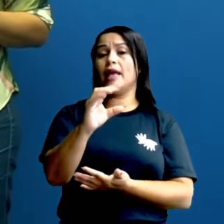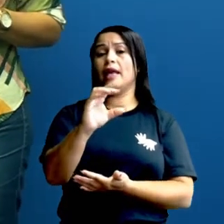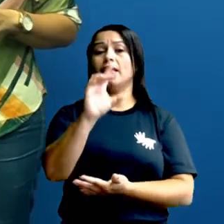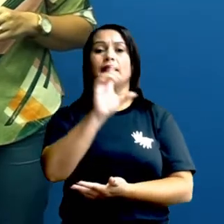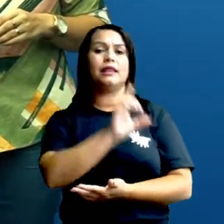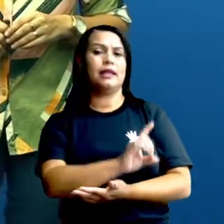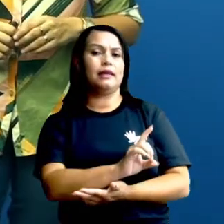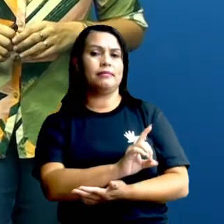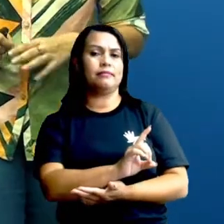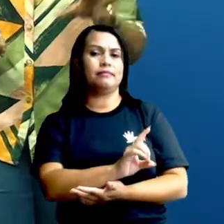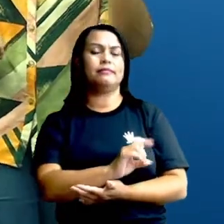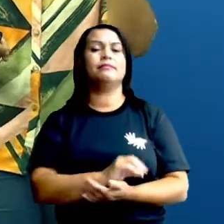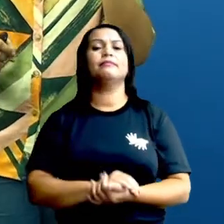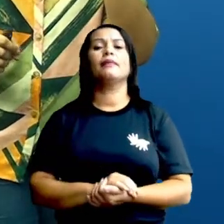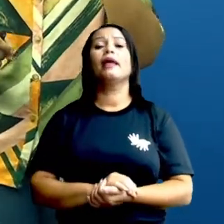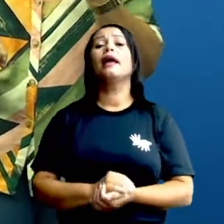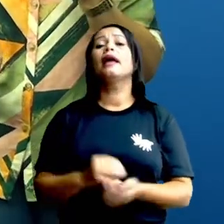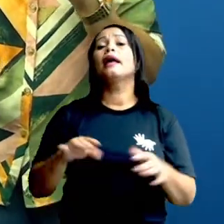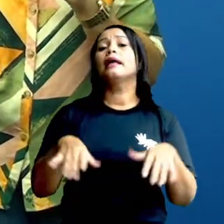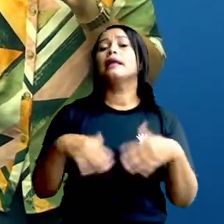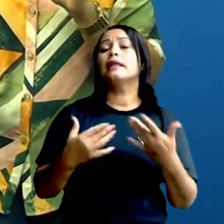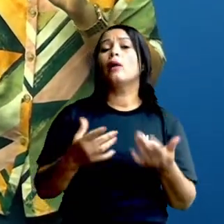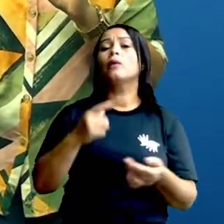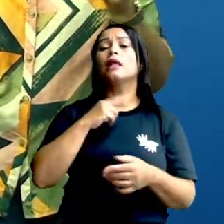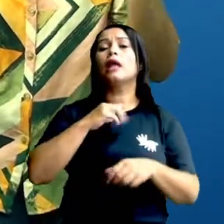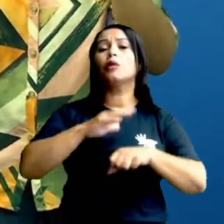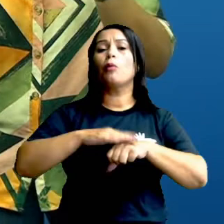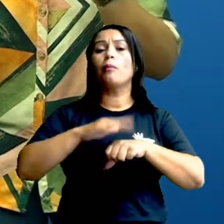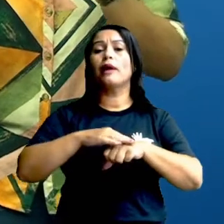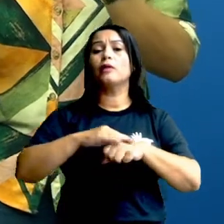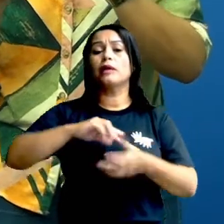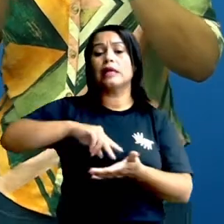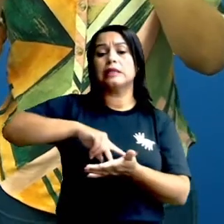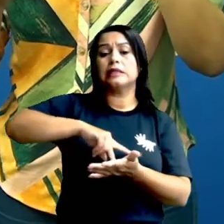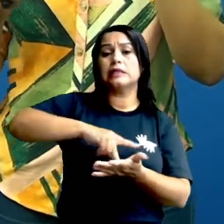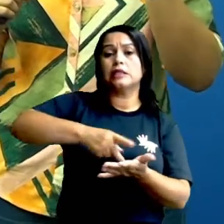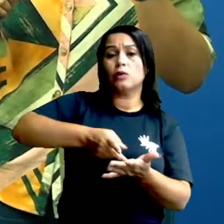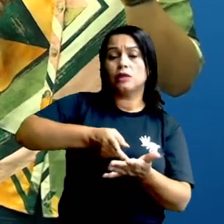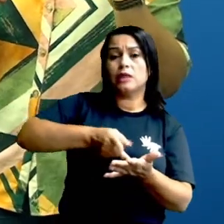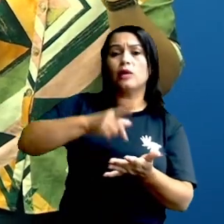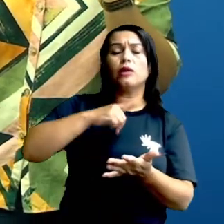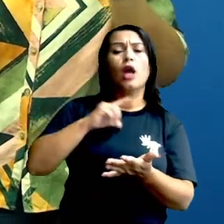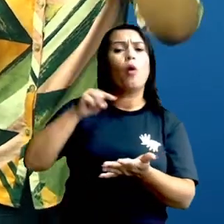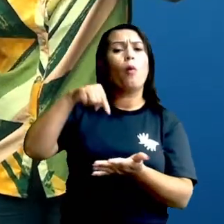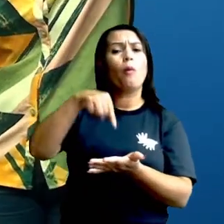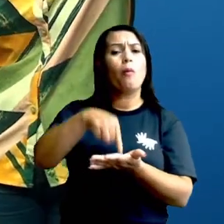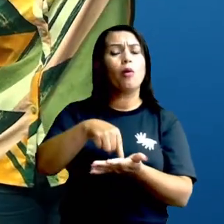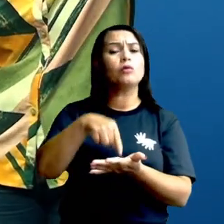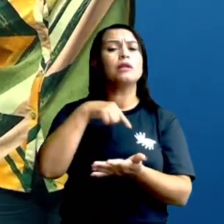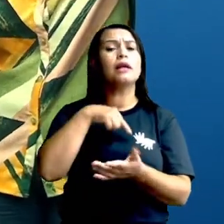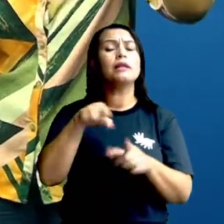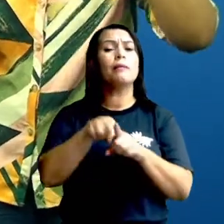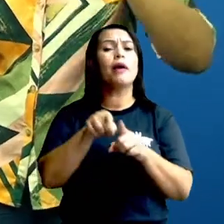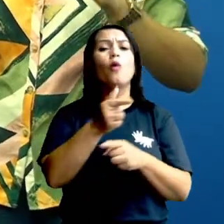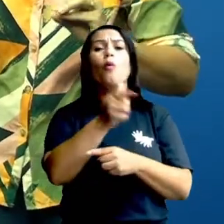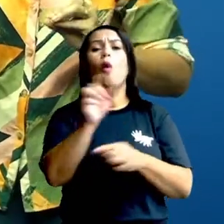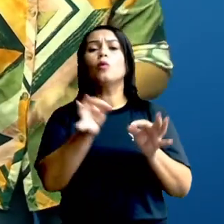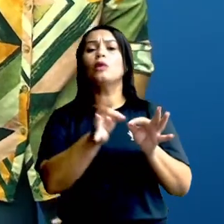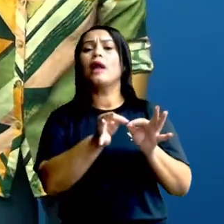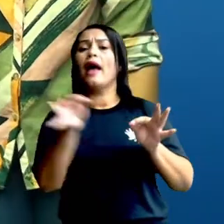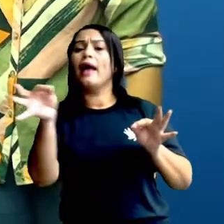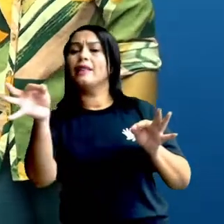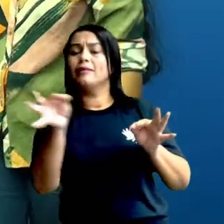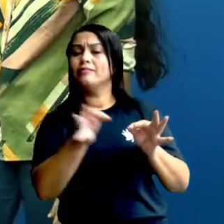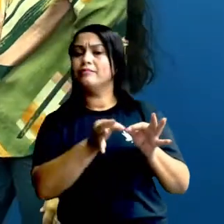esse ponto eu chamei de Então a partir do momento que se cruzaram formou um ponto eu trancei outra reta ligando um ponto